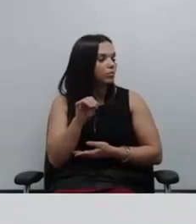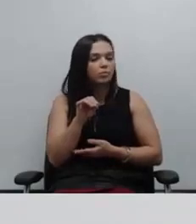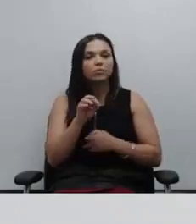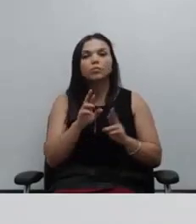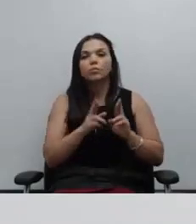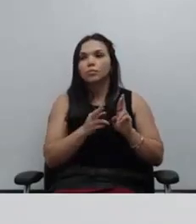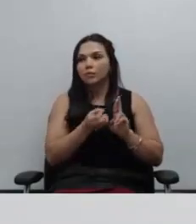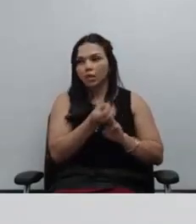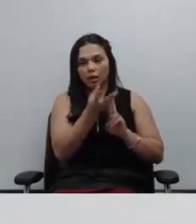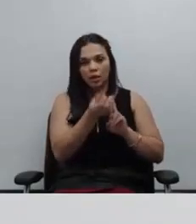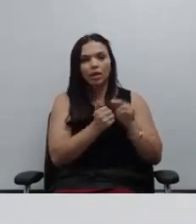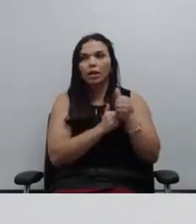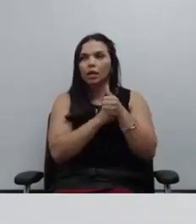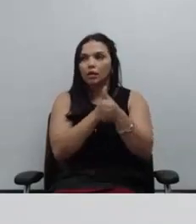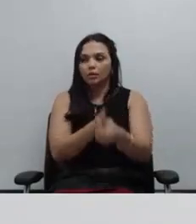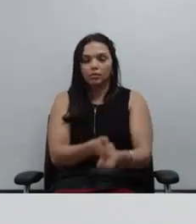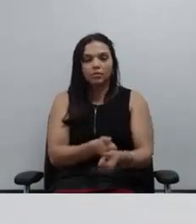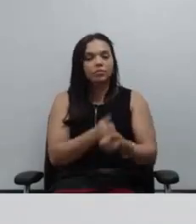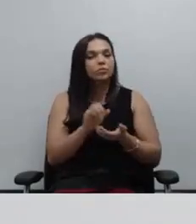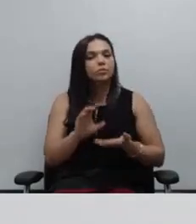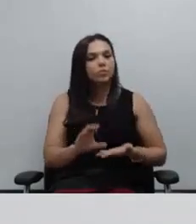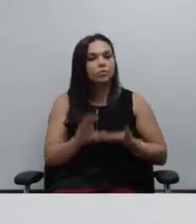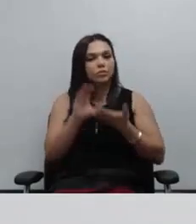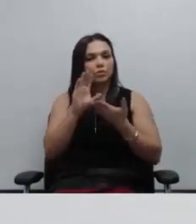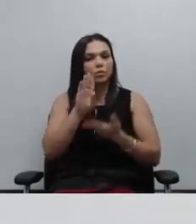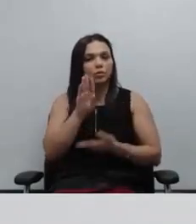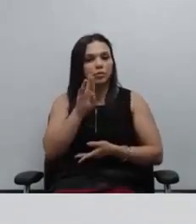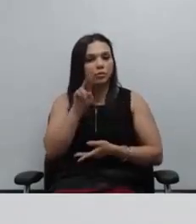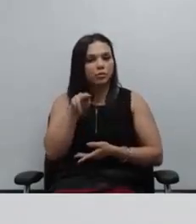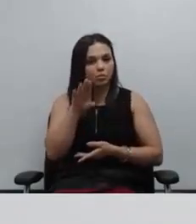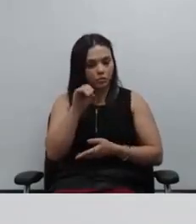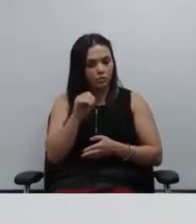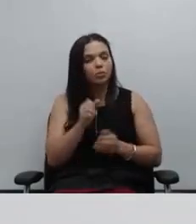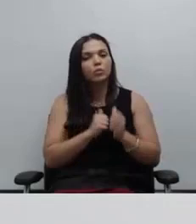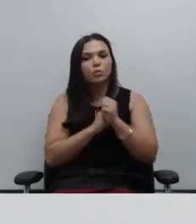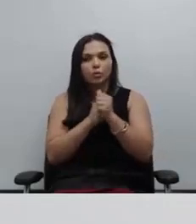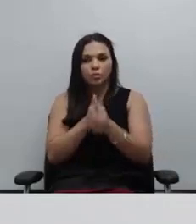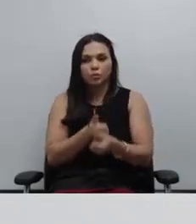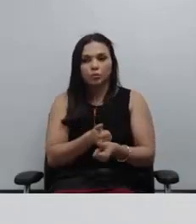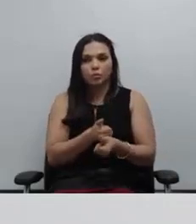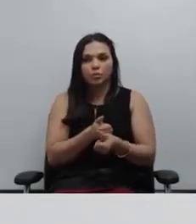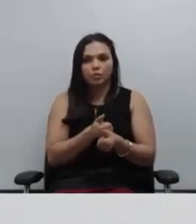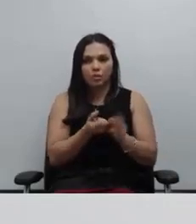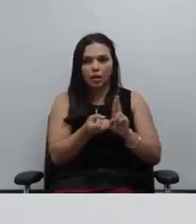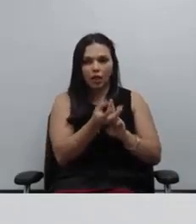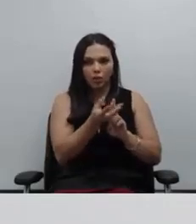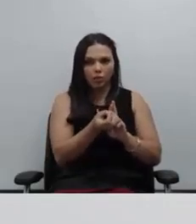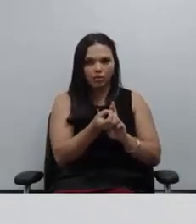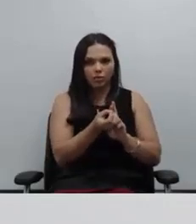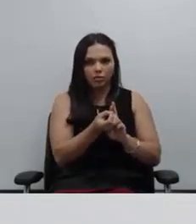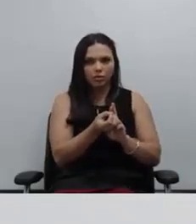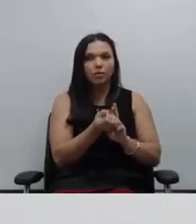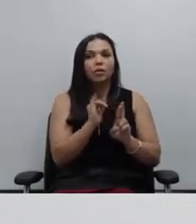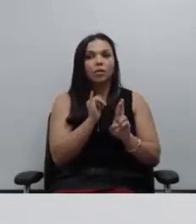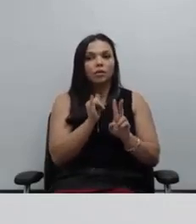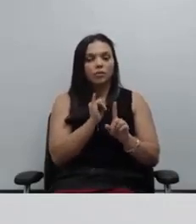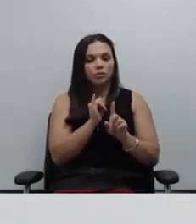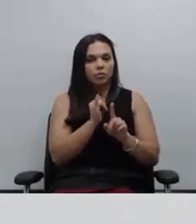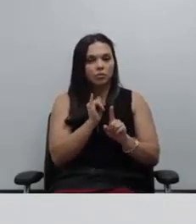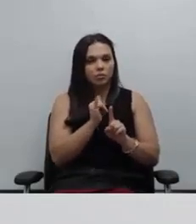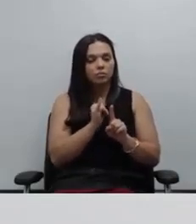Com o relator. Excelentíssimo conselheiro Bruno Baguin. Com relatores. Excelentíssimo conselheiro Alan